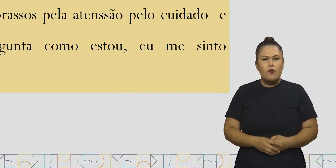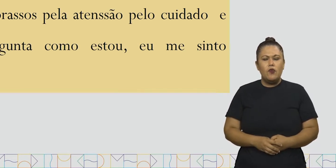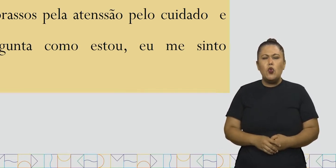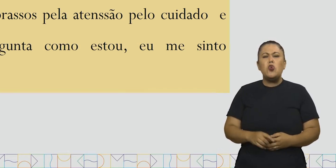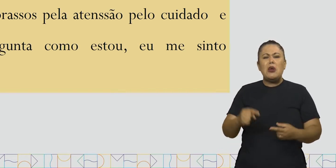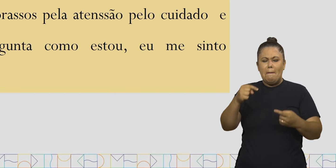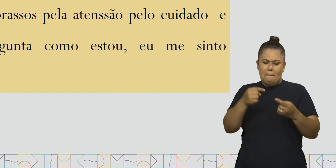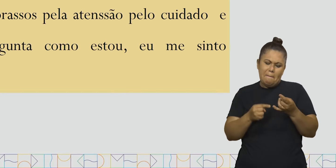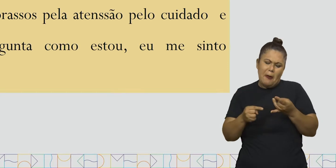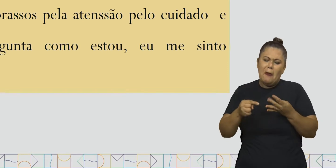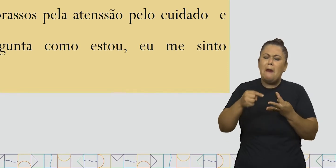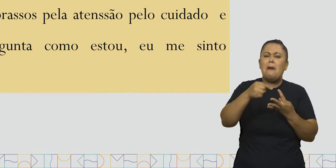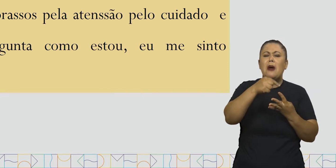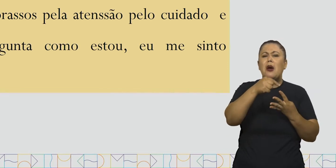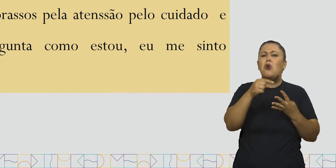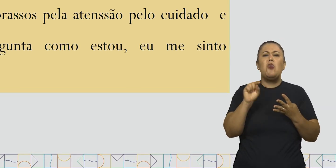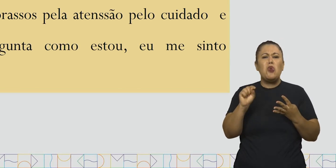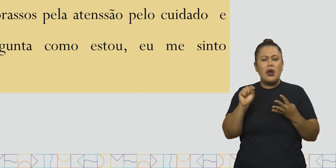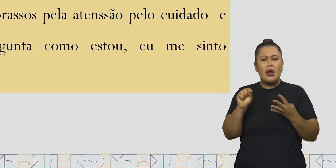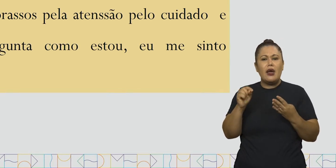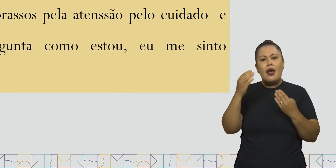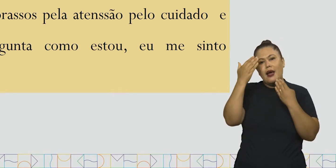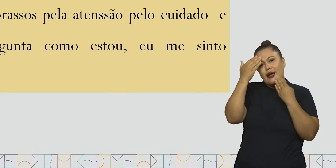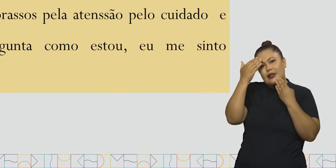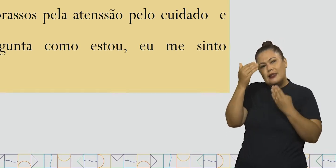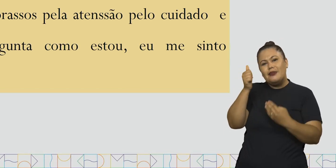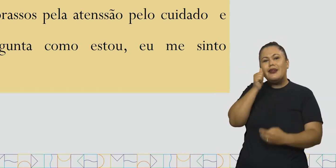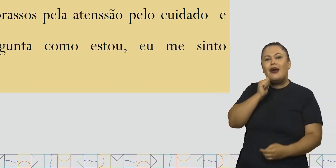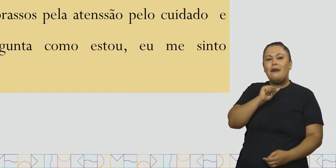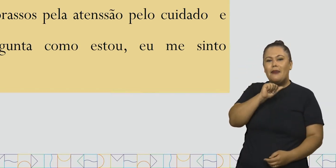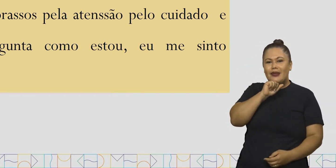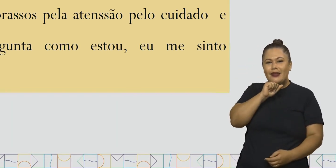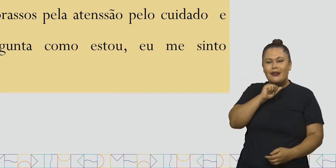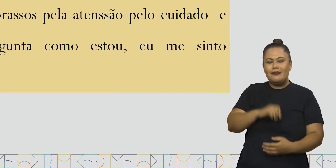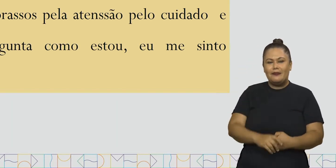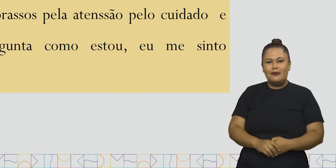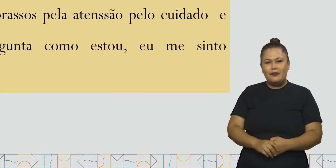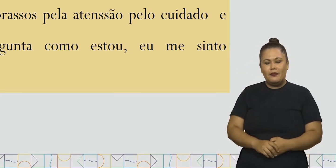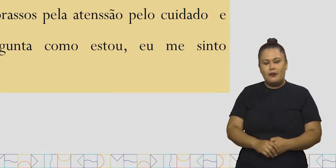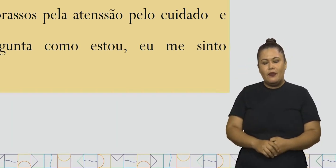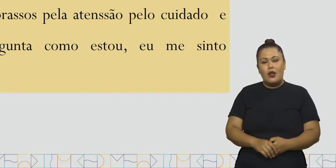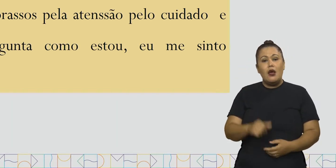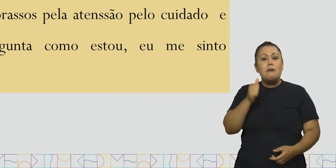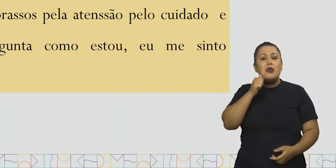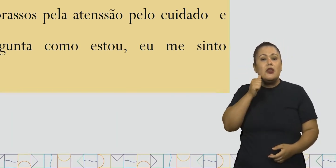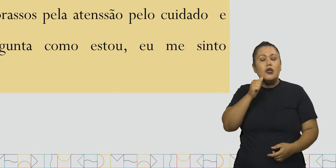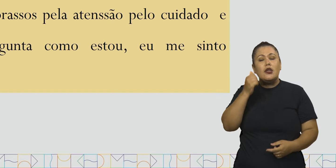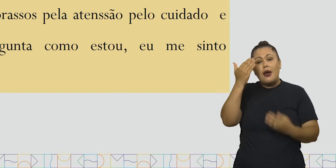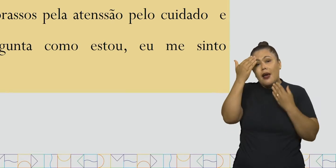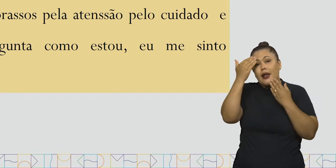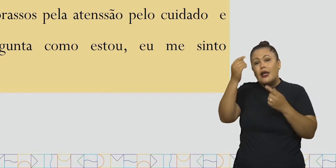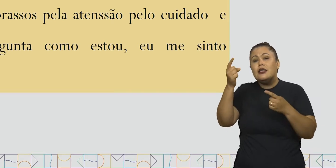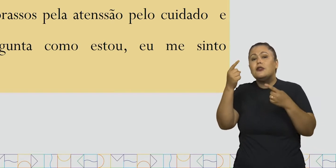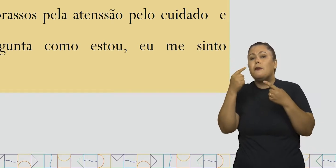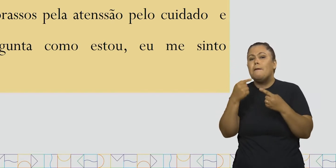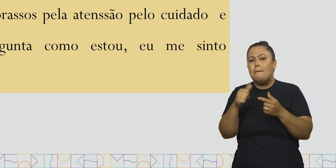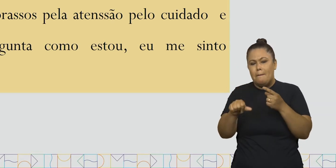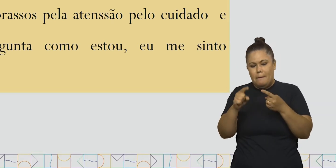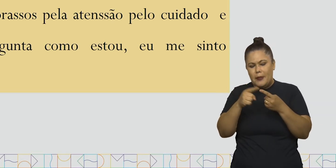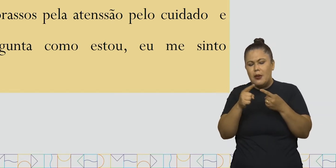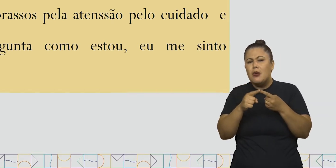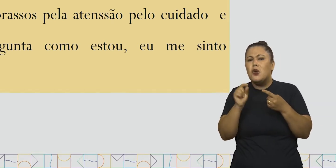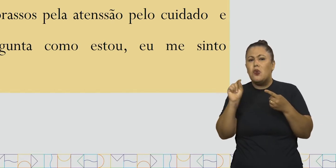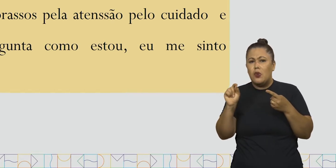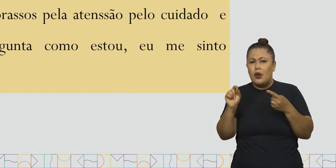sendo enumerado aqui? Os agradecimentos de Maria. Primeiro, ela agradece pelos abraços,